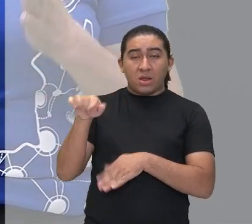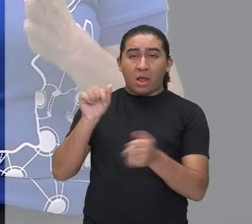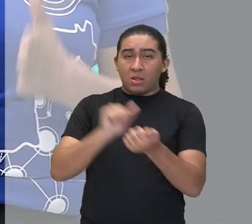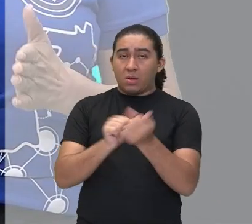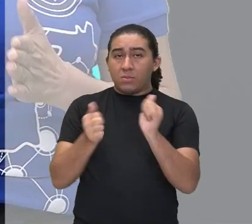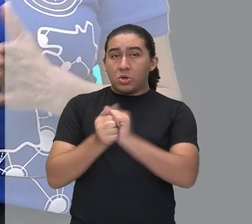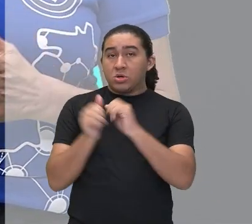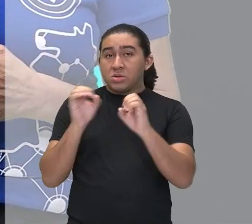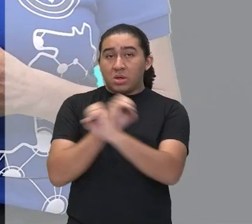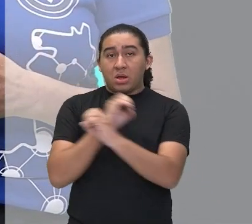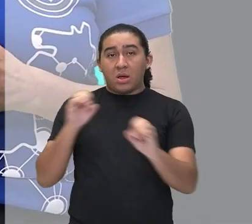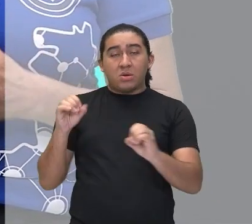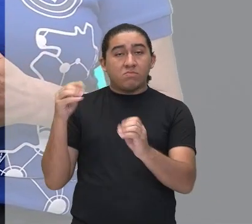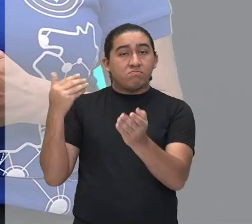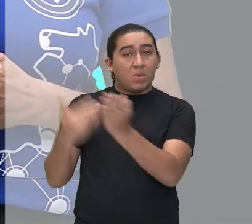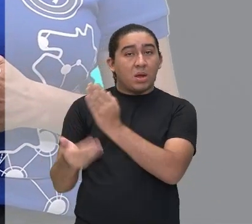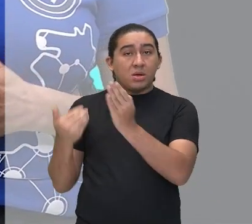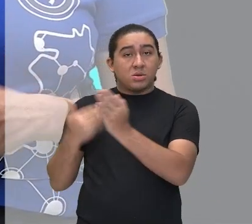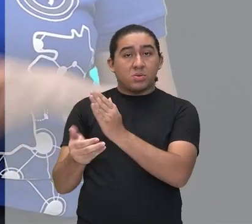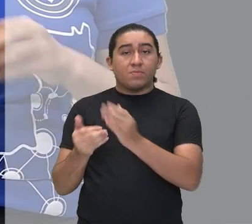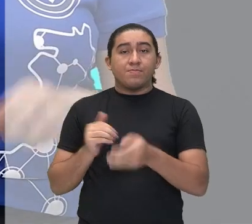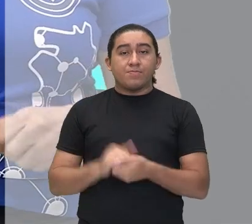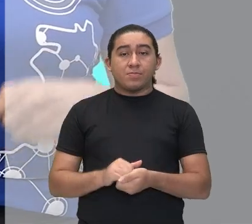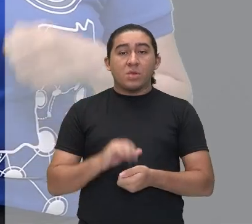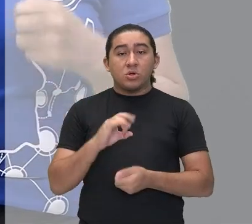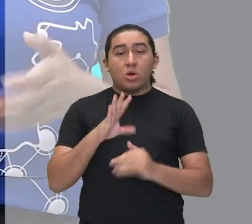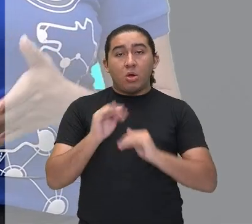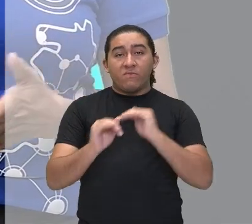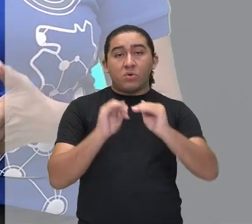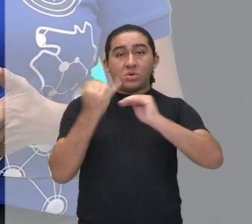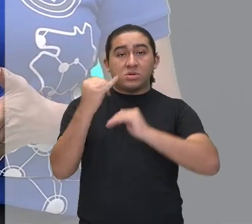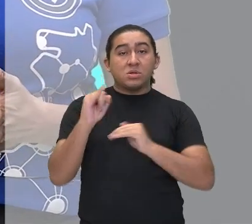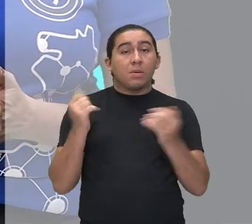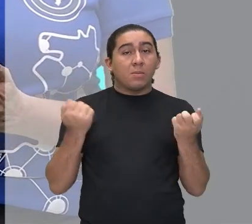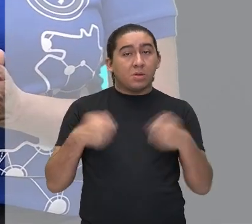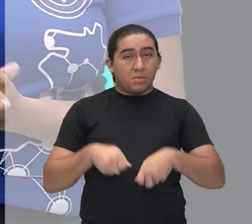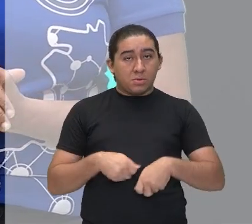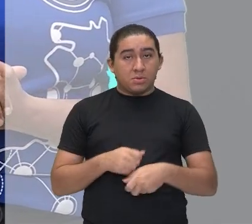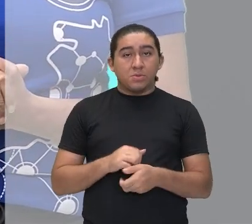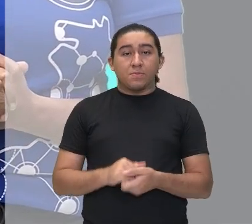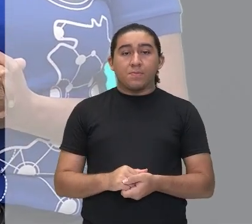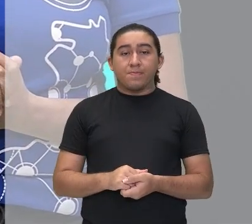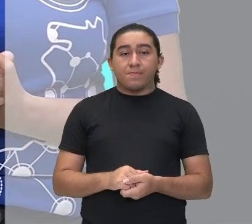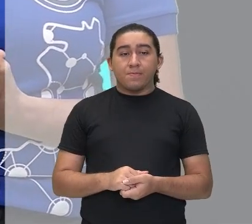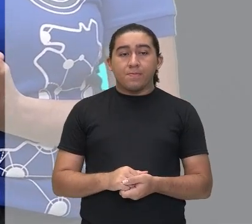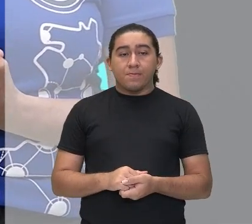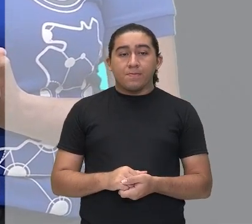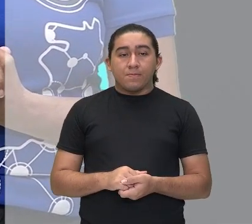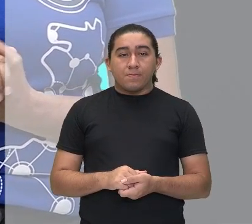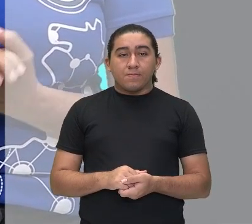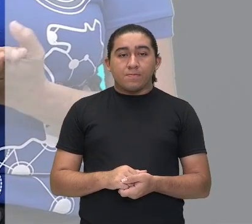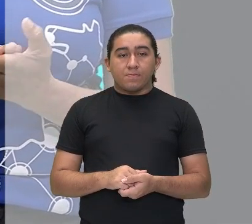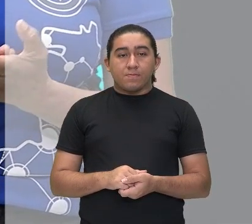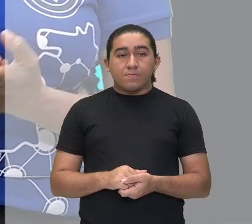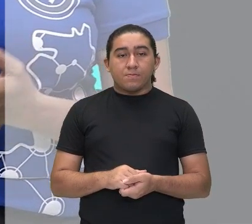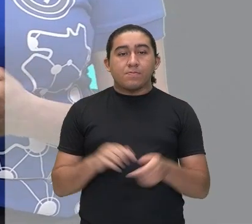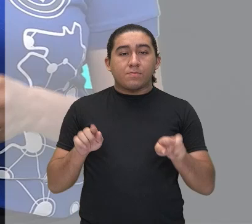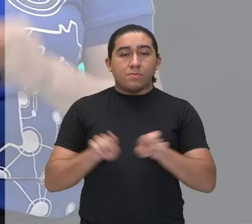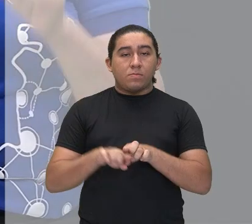vai evoluir quem realmente, né, está preparado. O